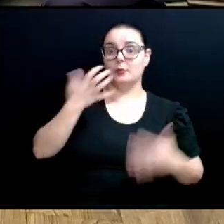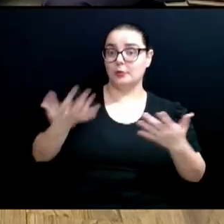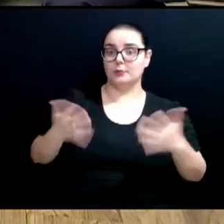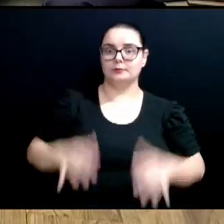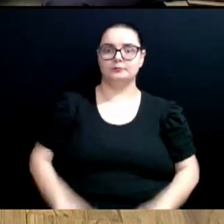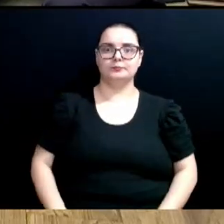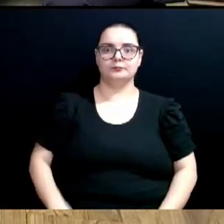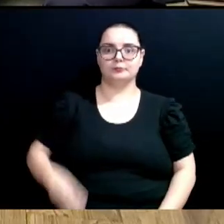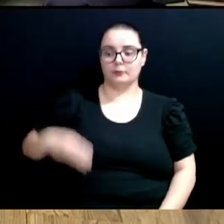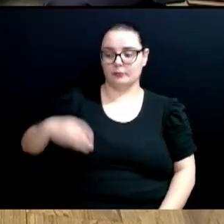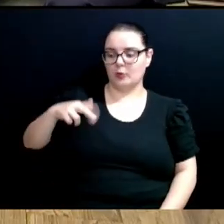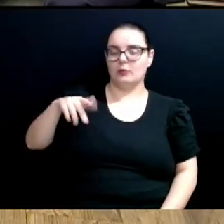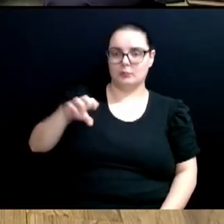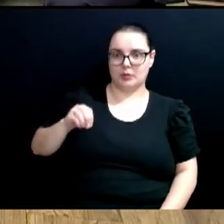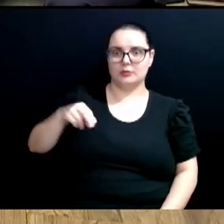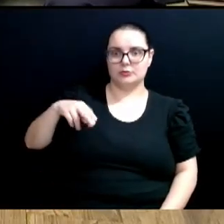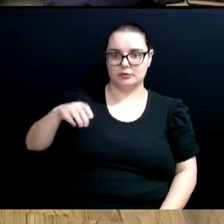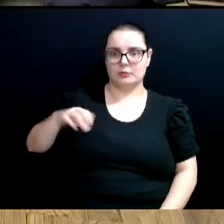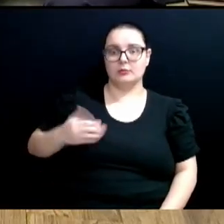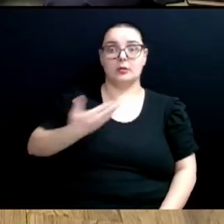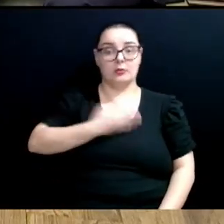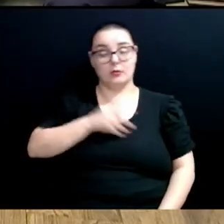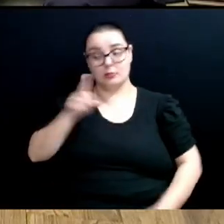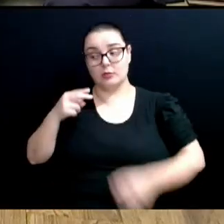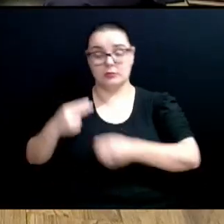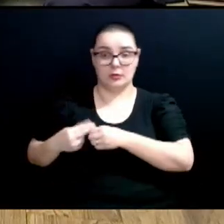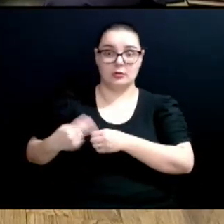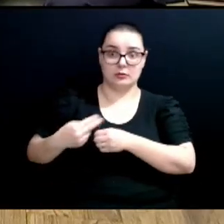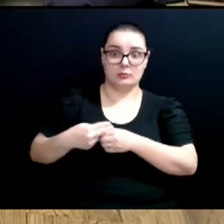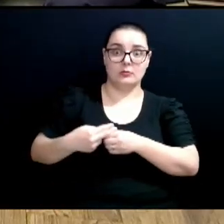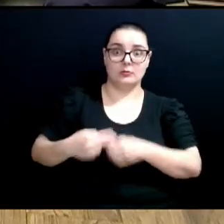né, que é um colega lá da Unicamp, querido, ele